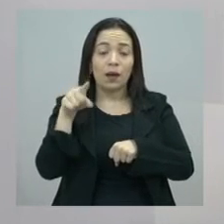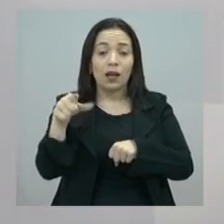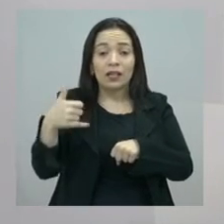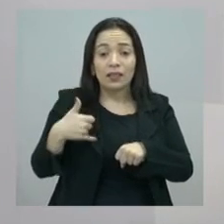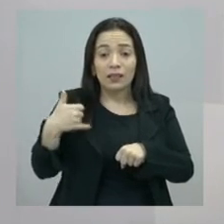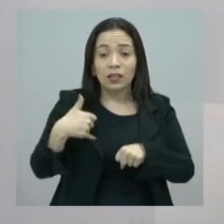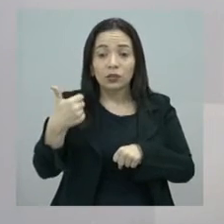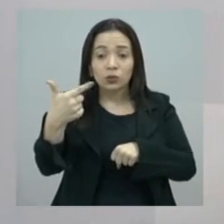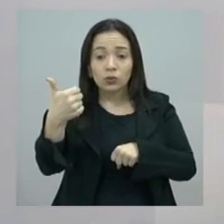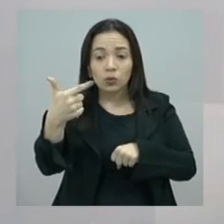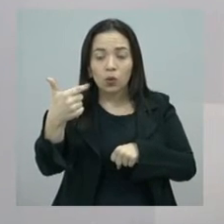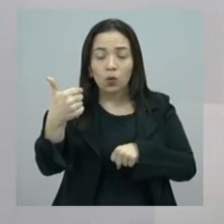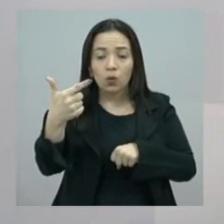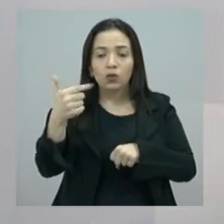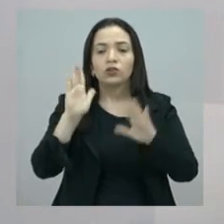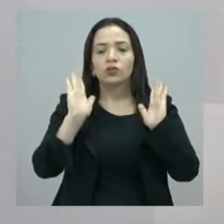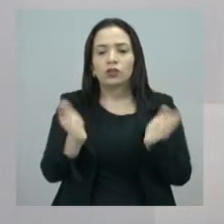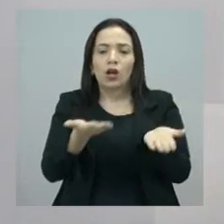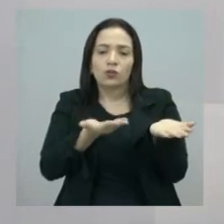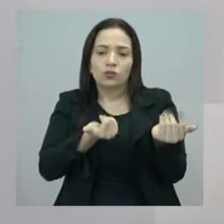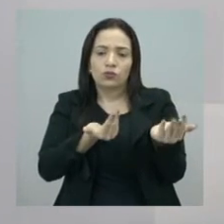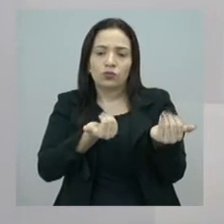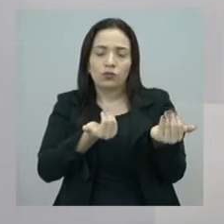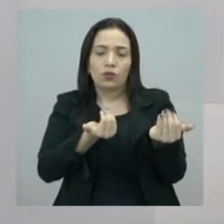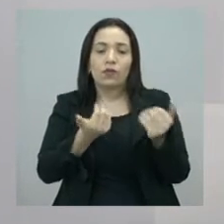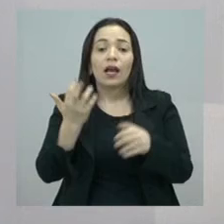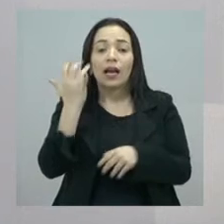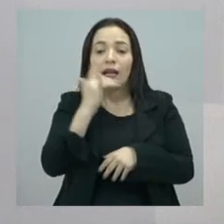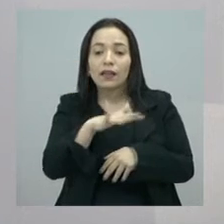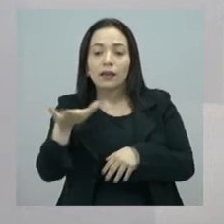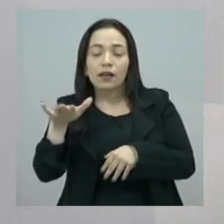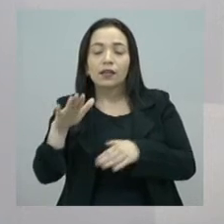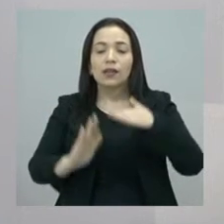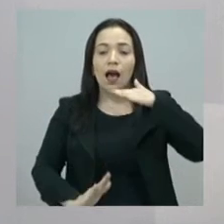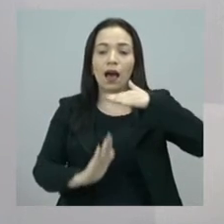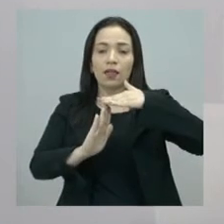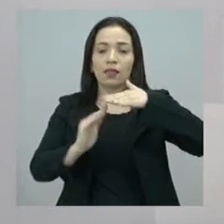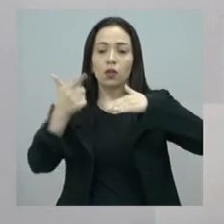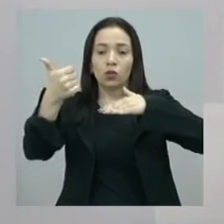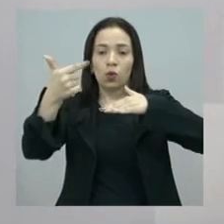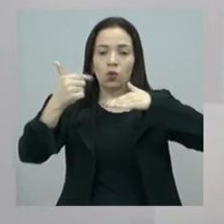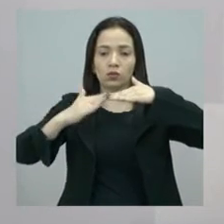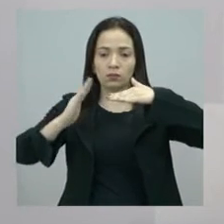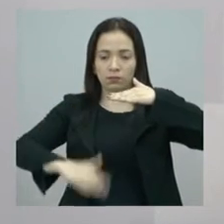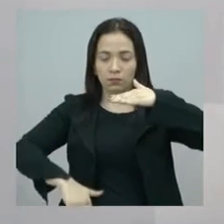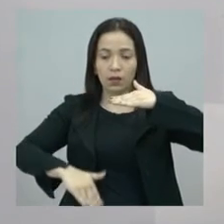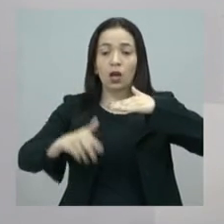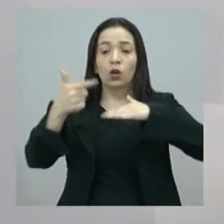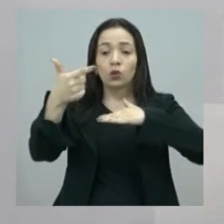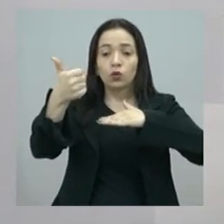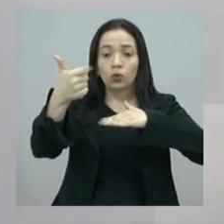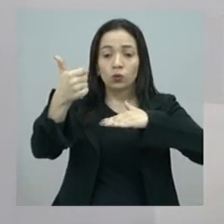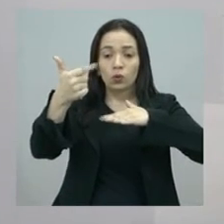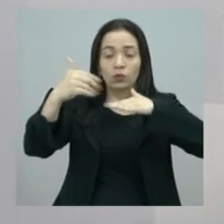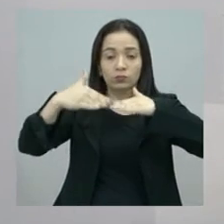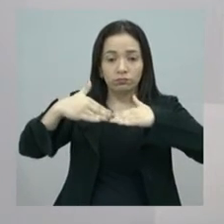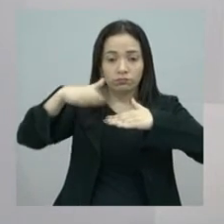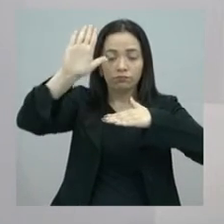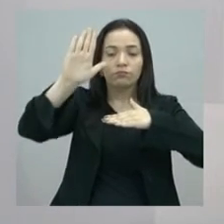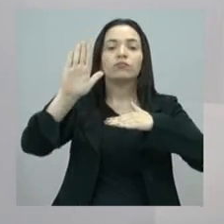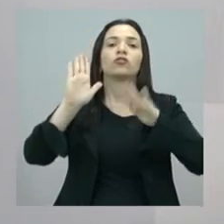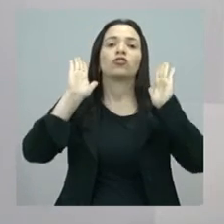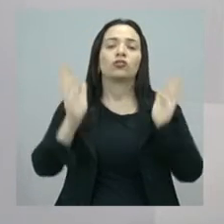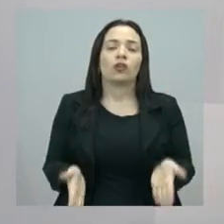12 anos, ele já é um adolescente. Quem é criança? Quem tem menos de 12 anos. Quem tem mais de 12 anos é